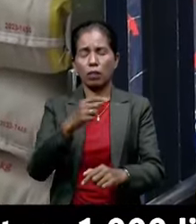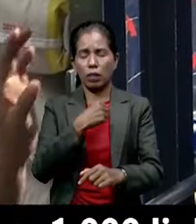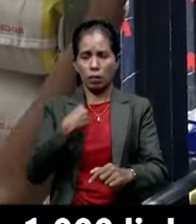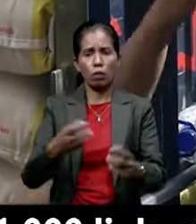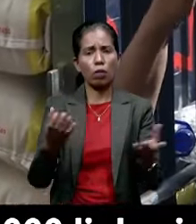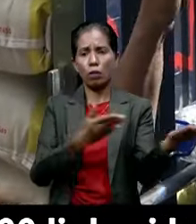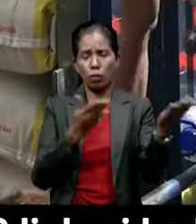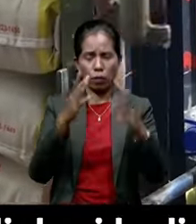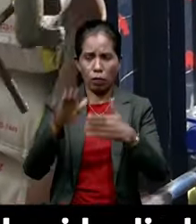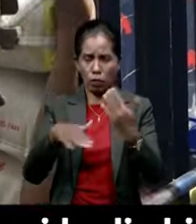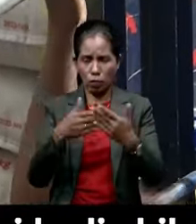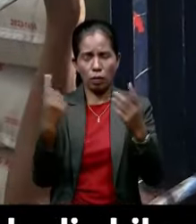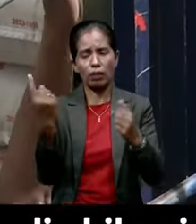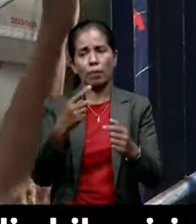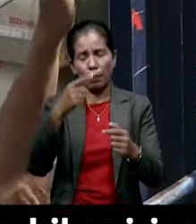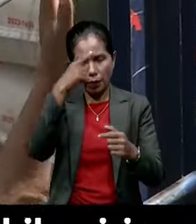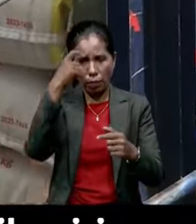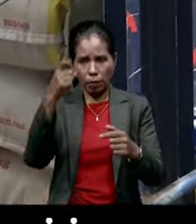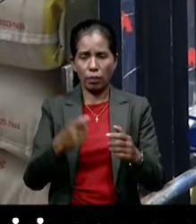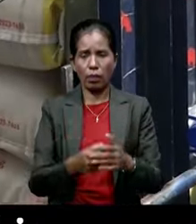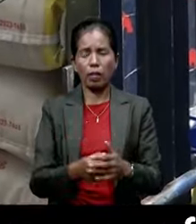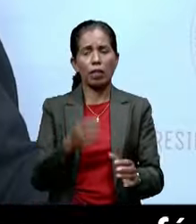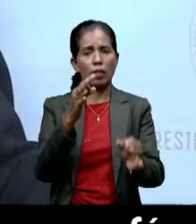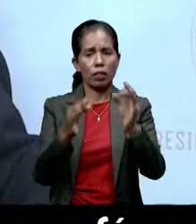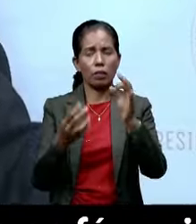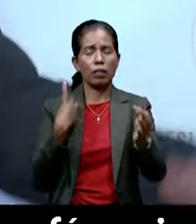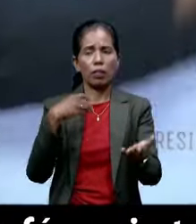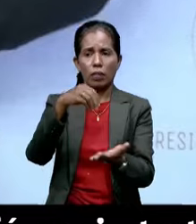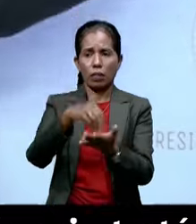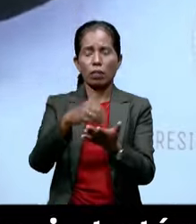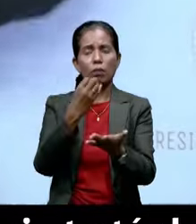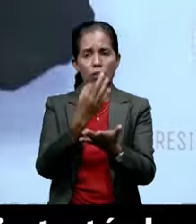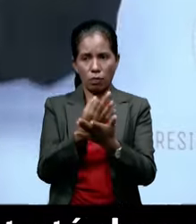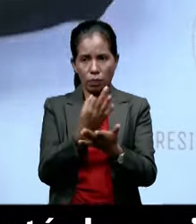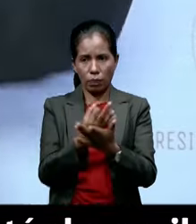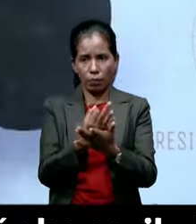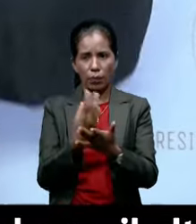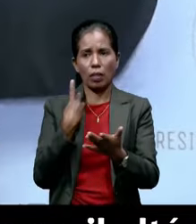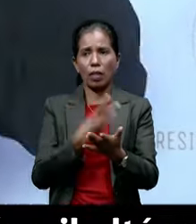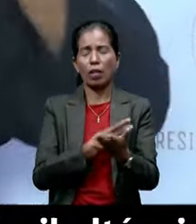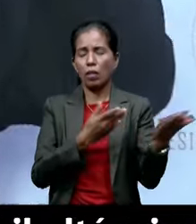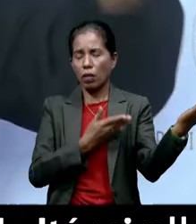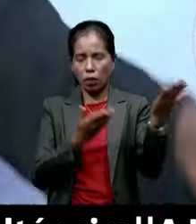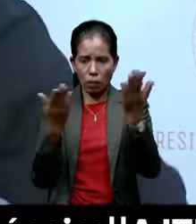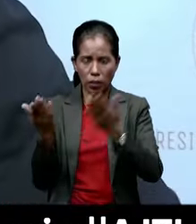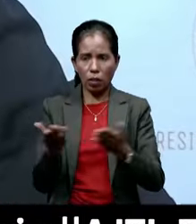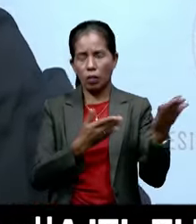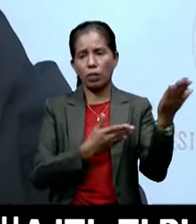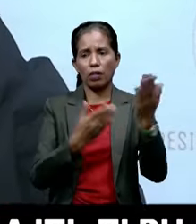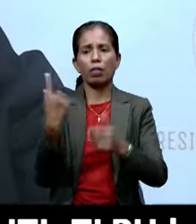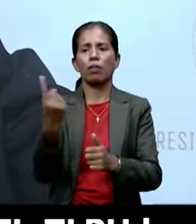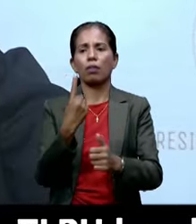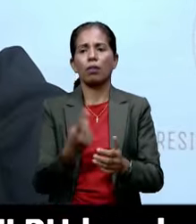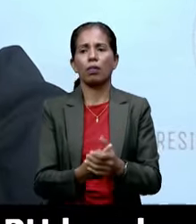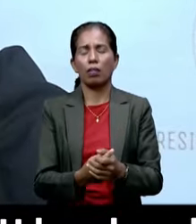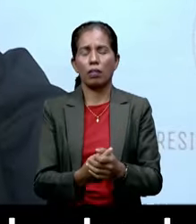mai hotu no fatin também de nem marca se ita tu tal de tosan tal de tosan e tere importa tá no fatin um